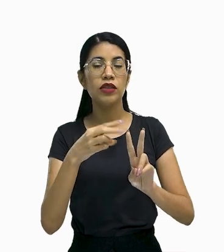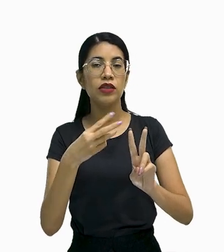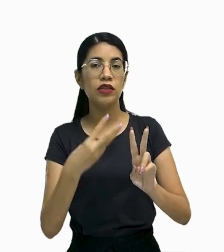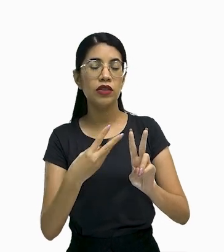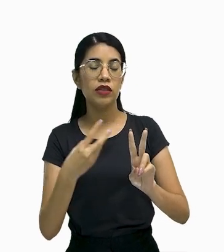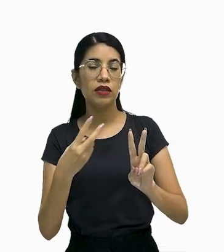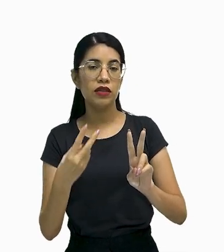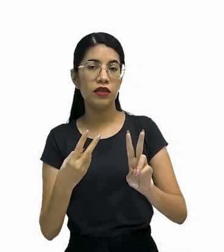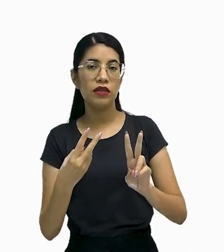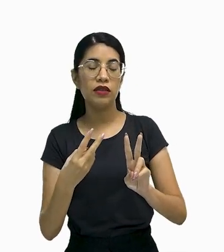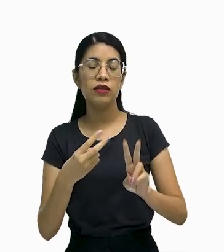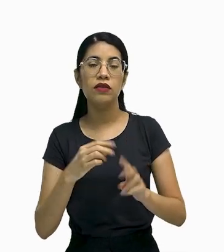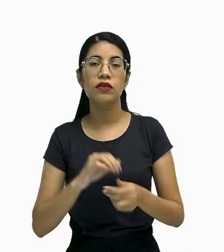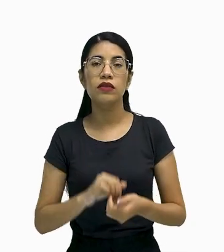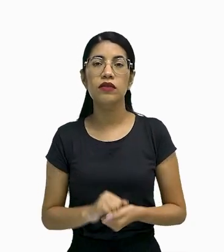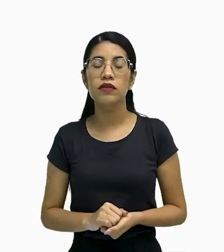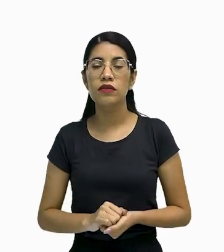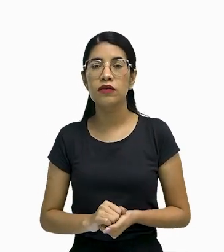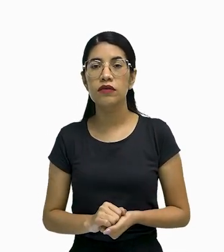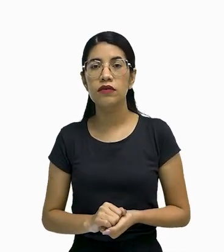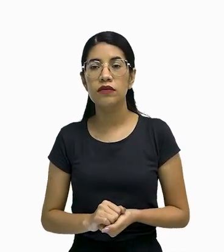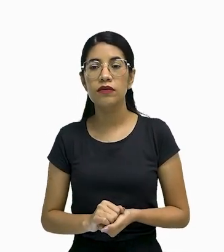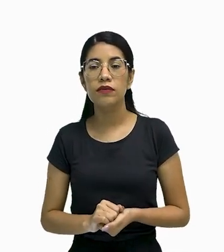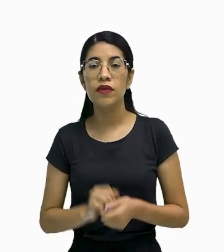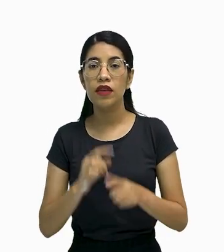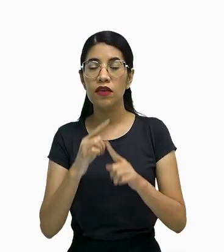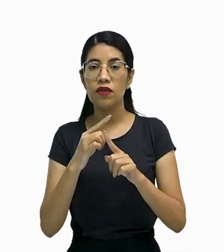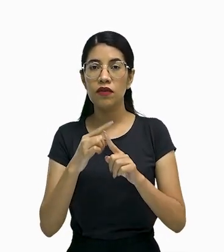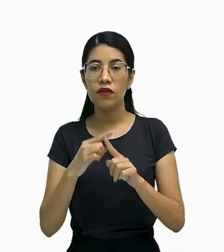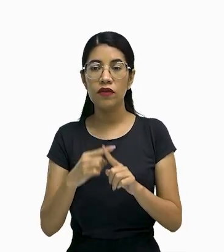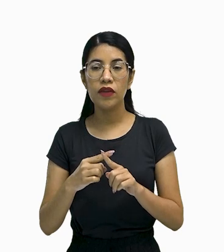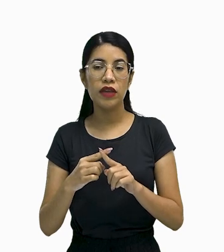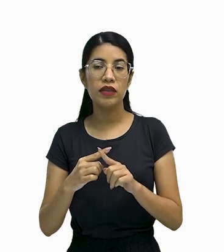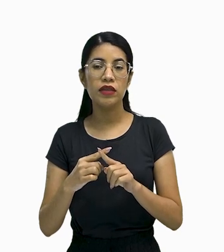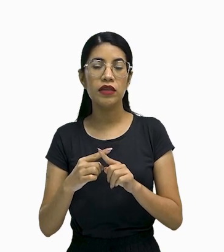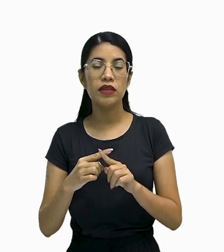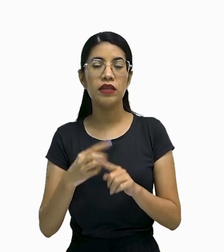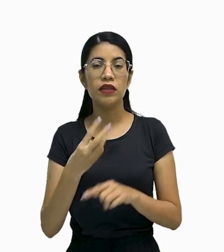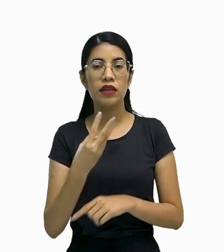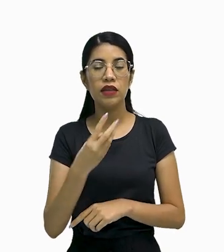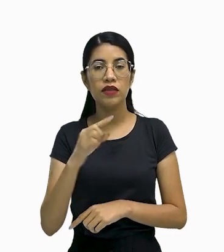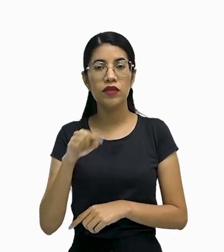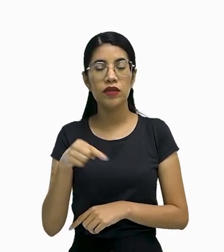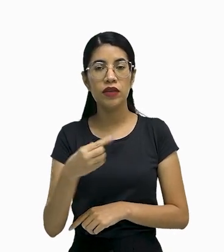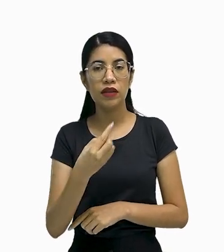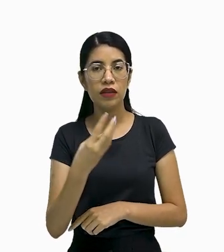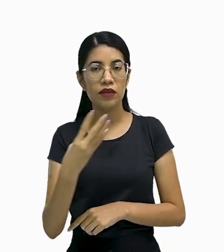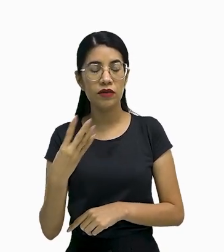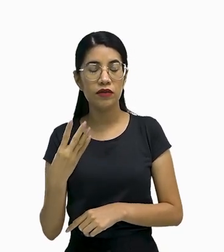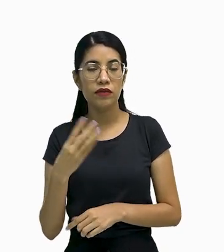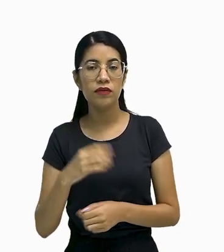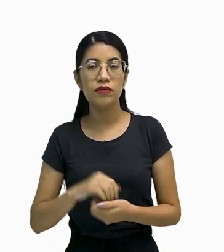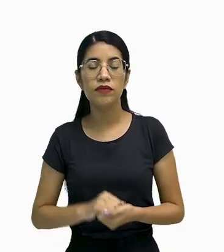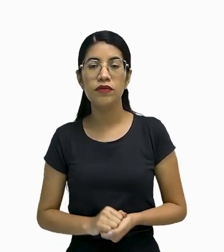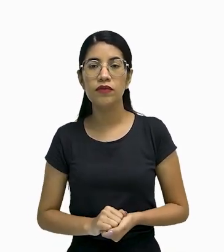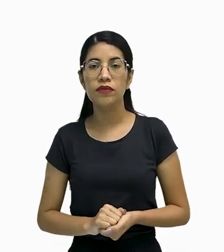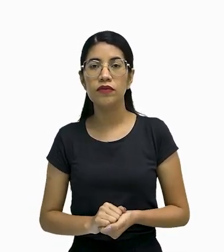aliás, raiz quadrada de 32, vezes o diâmetro, que é 3,14.